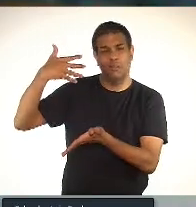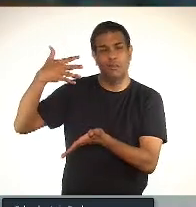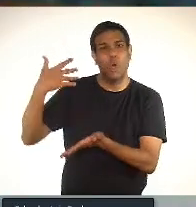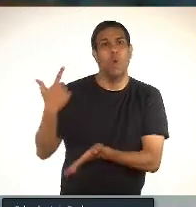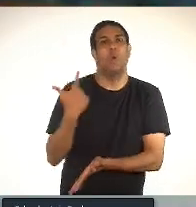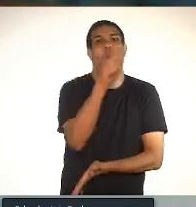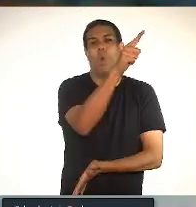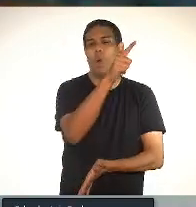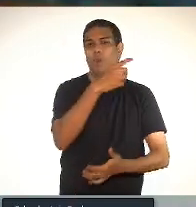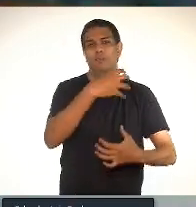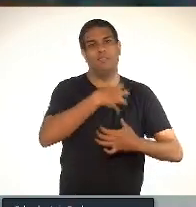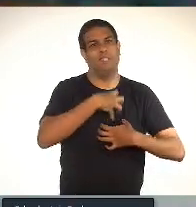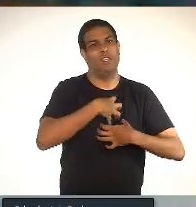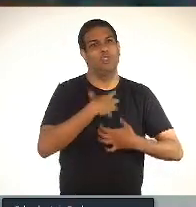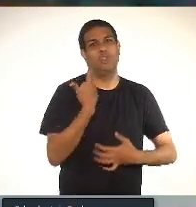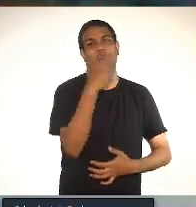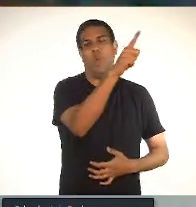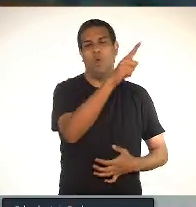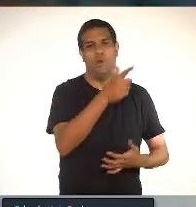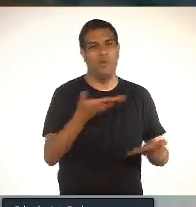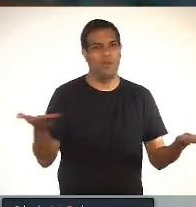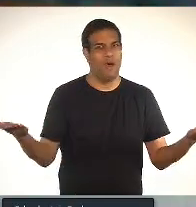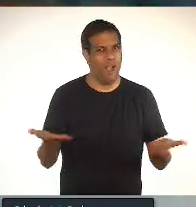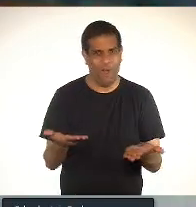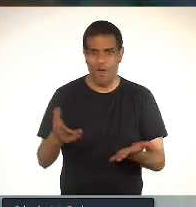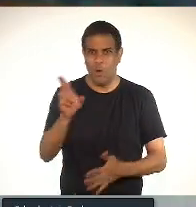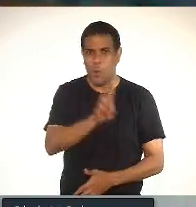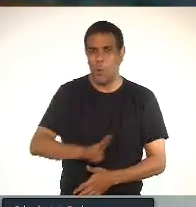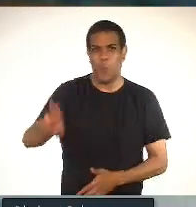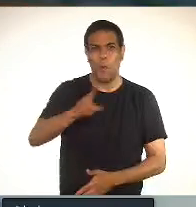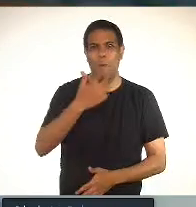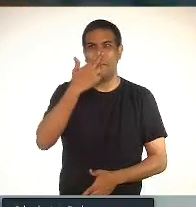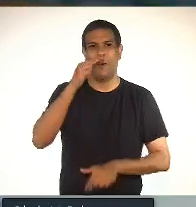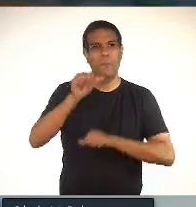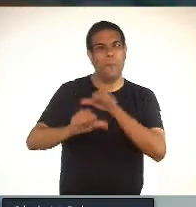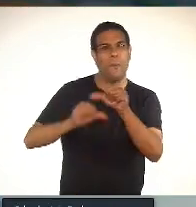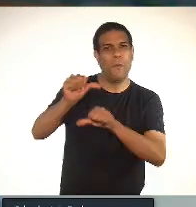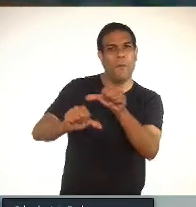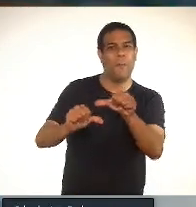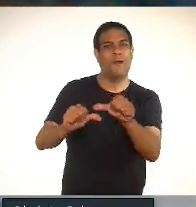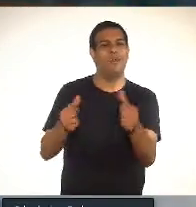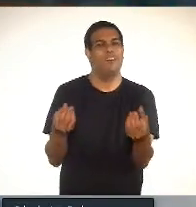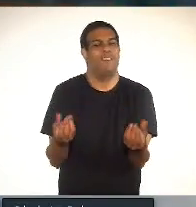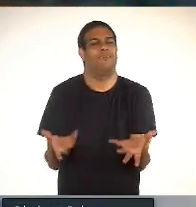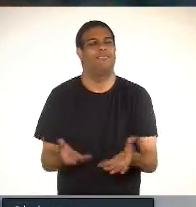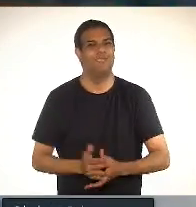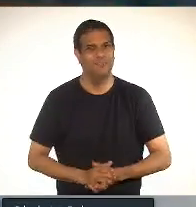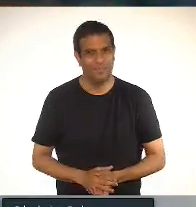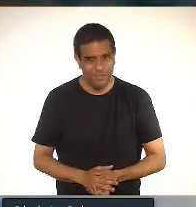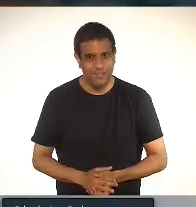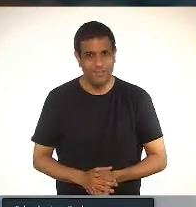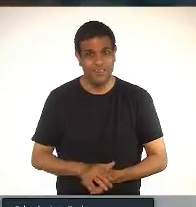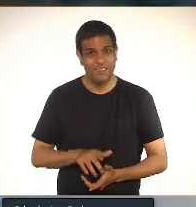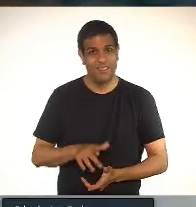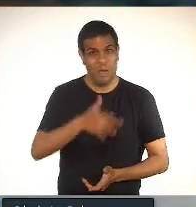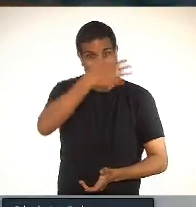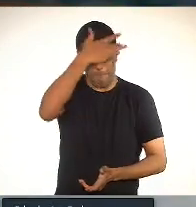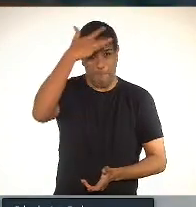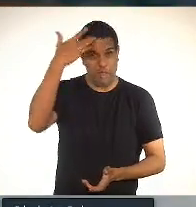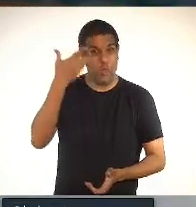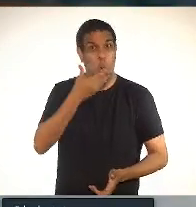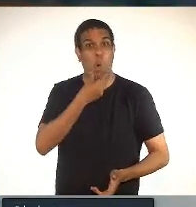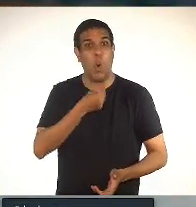tinha uma outra conotação que não era a que está sendo usada. Mas você veja como um homem